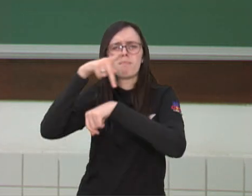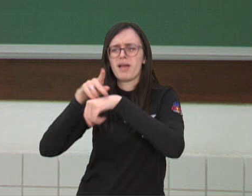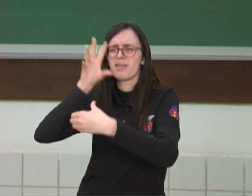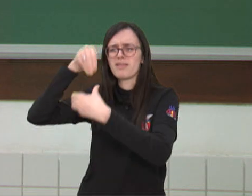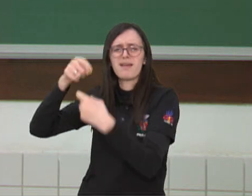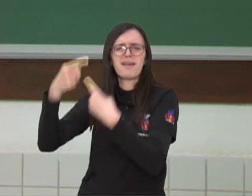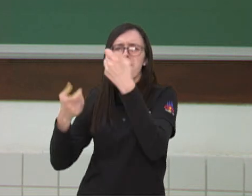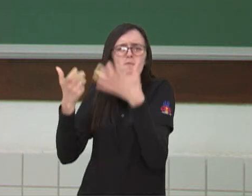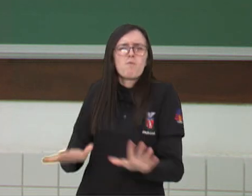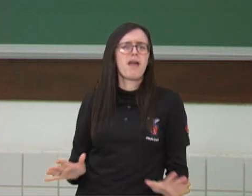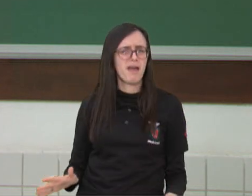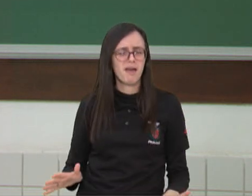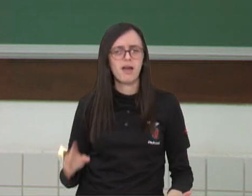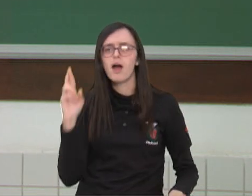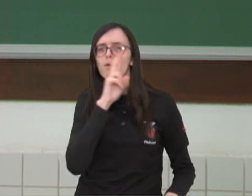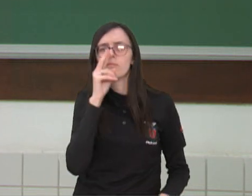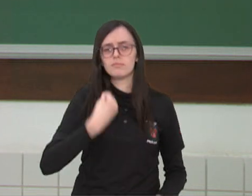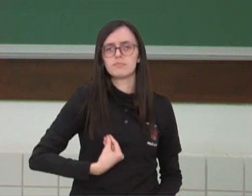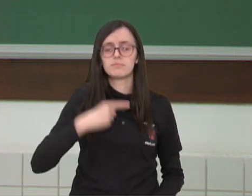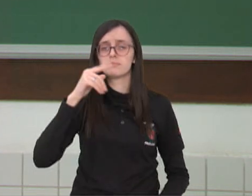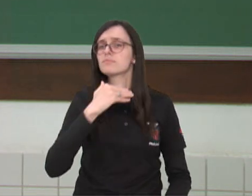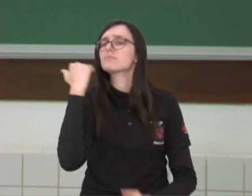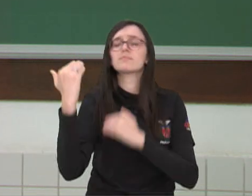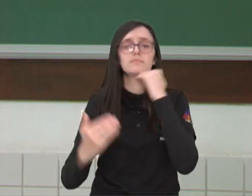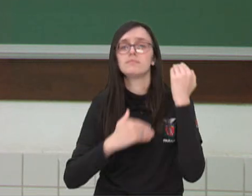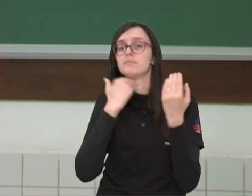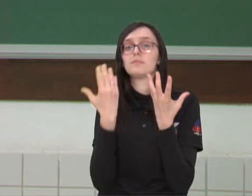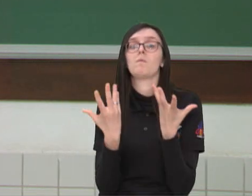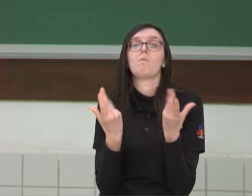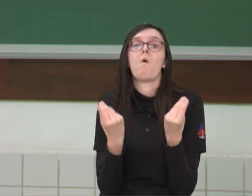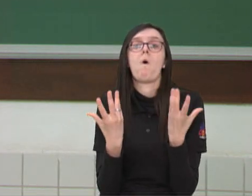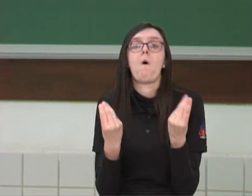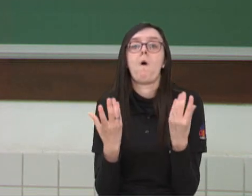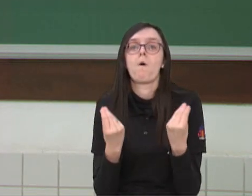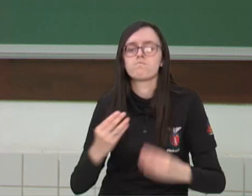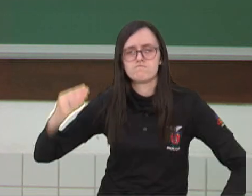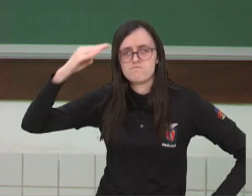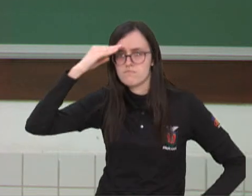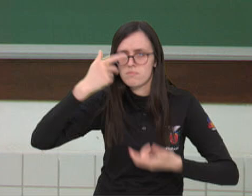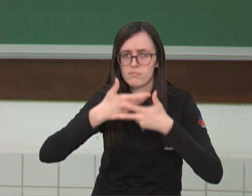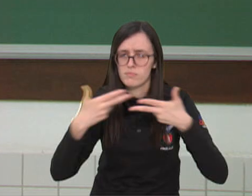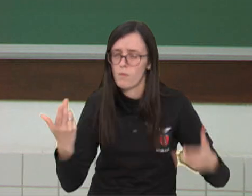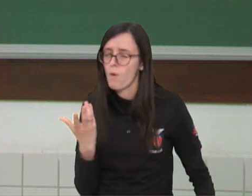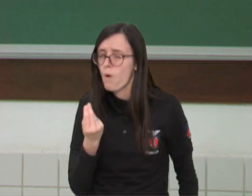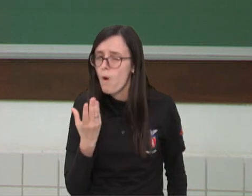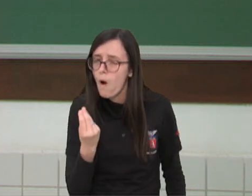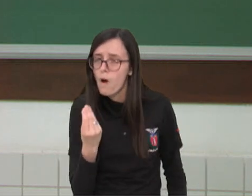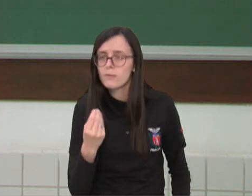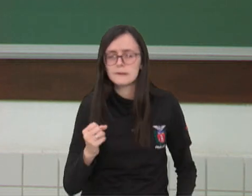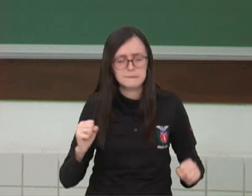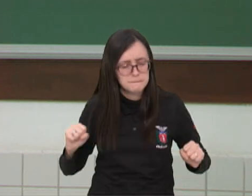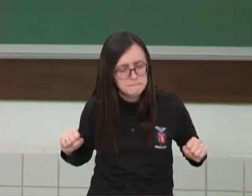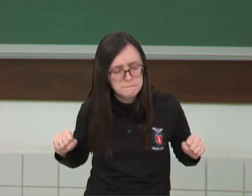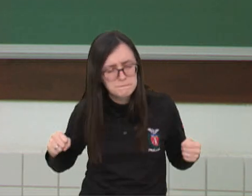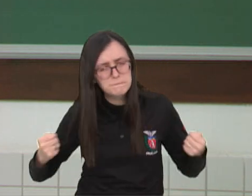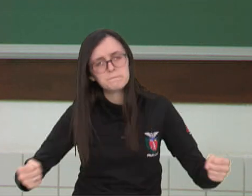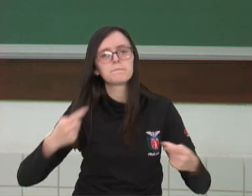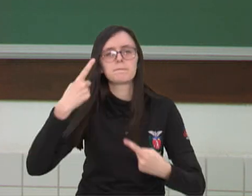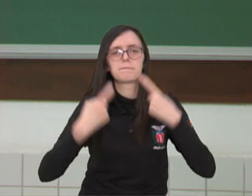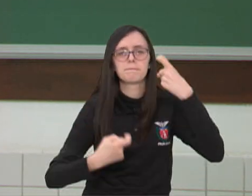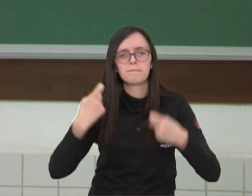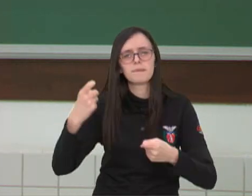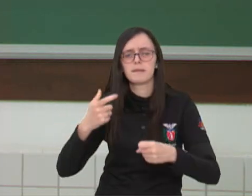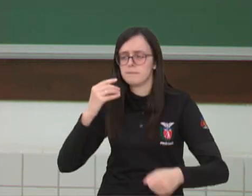guerra. A Rússia estava tendo uma mortalidade gigantesca dos seus soldados. O esforço de guerra,